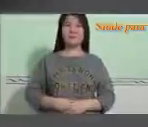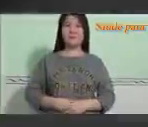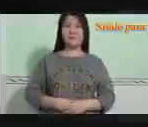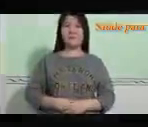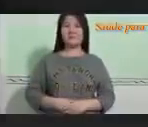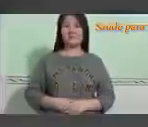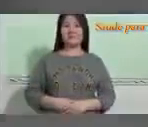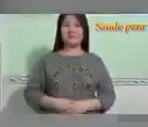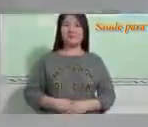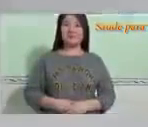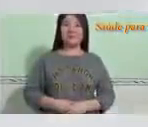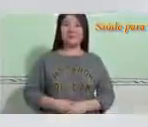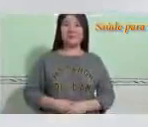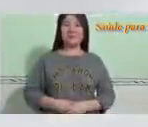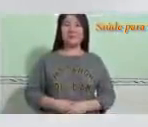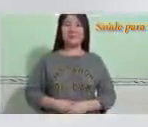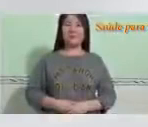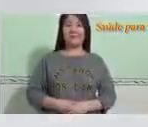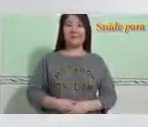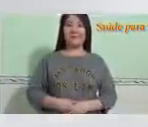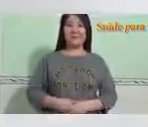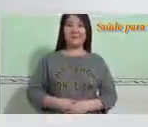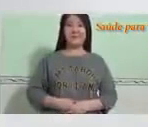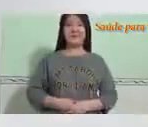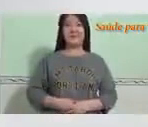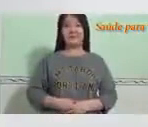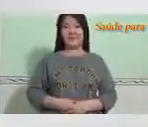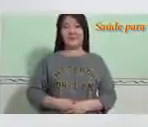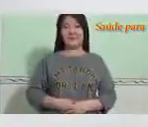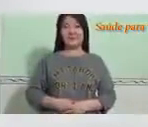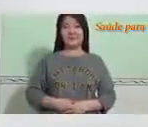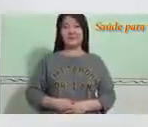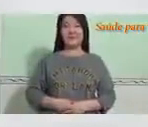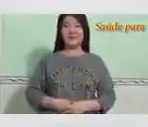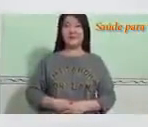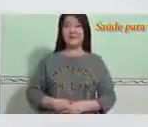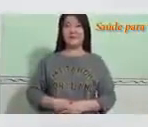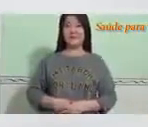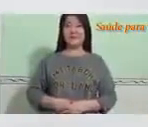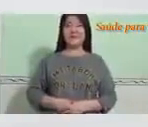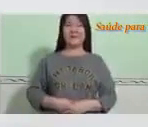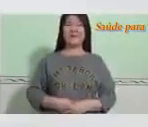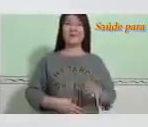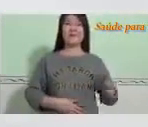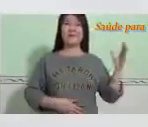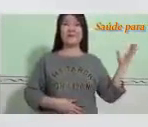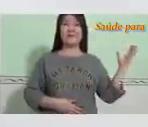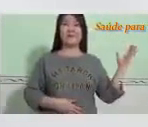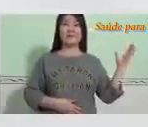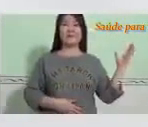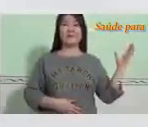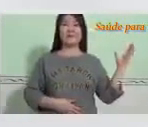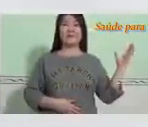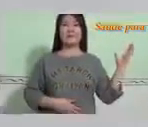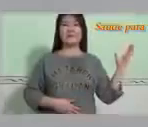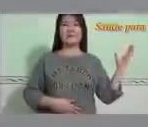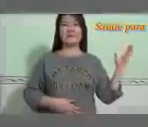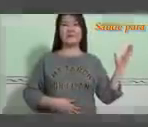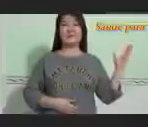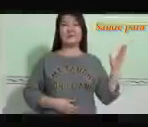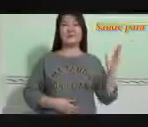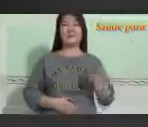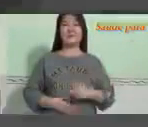e aliviar a inflamação. A Além